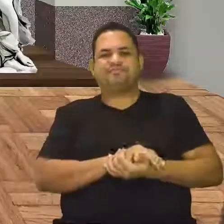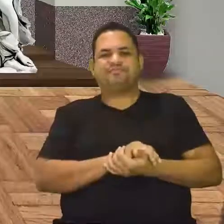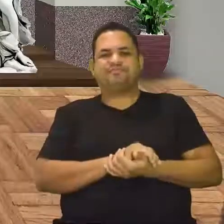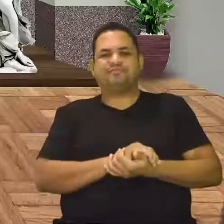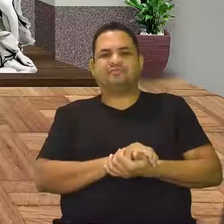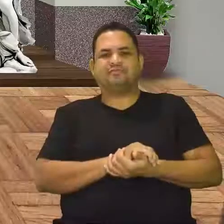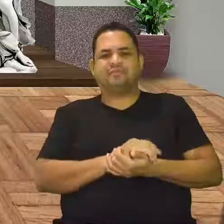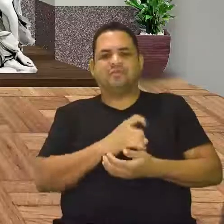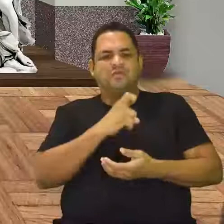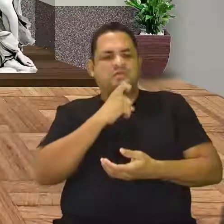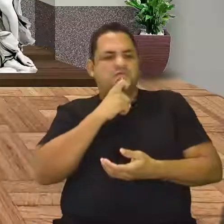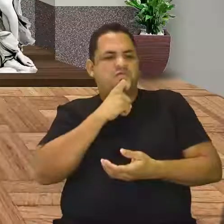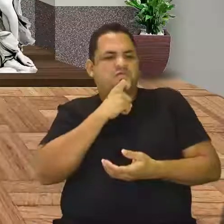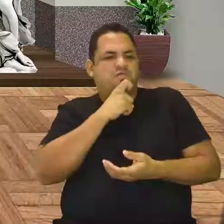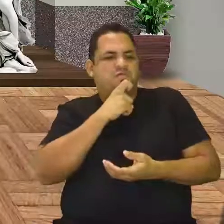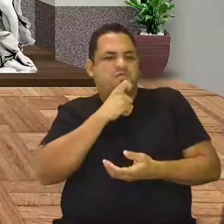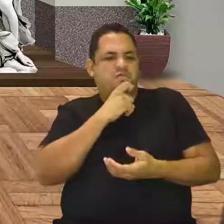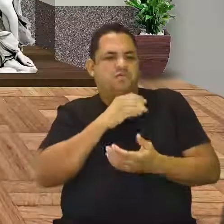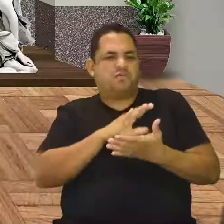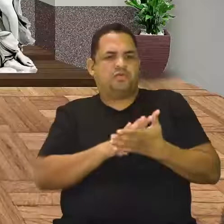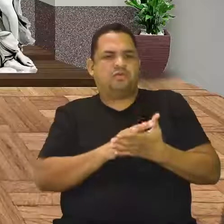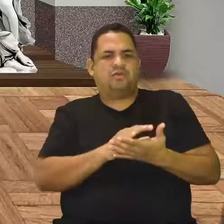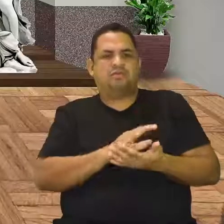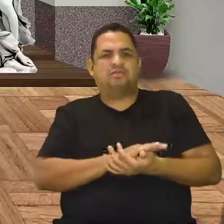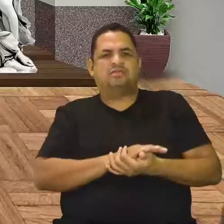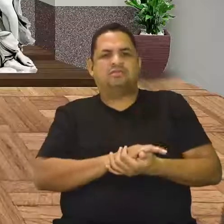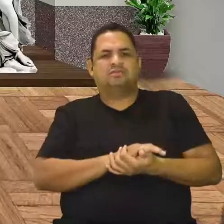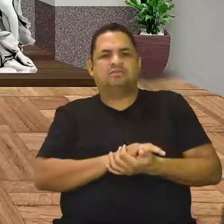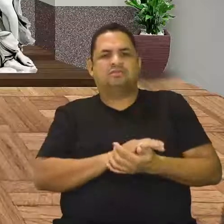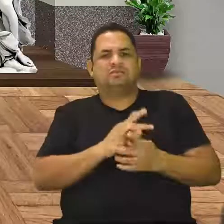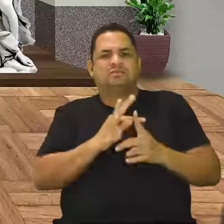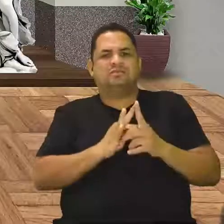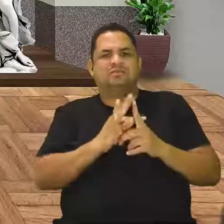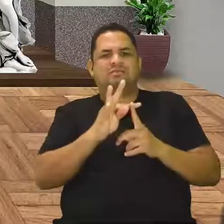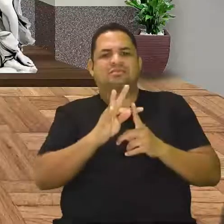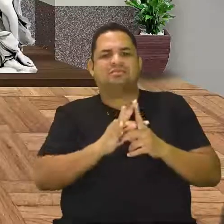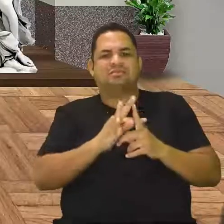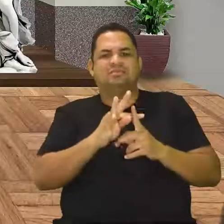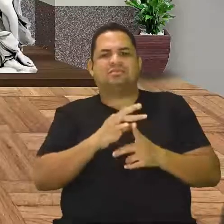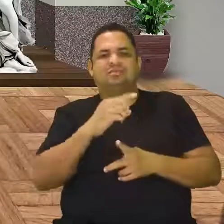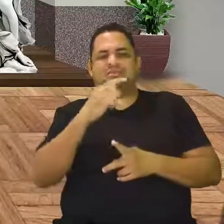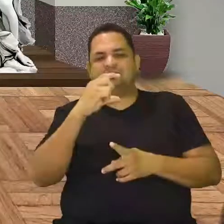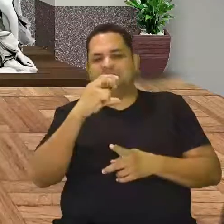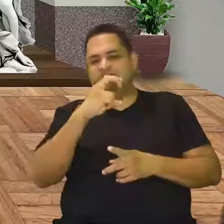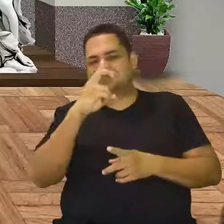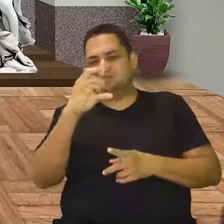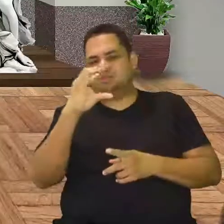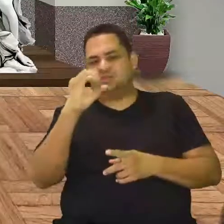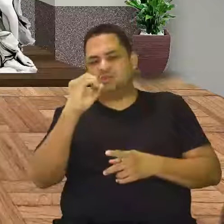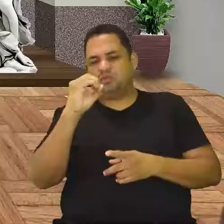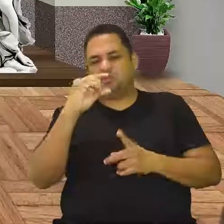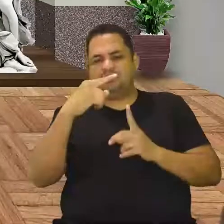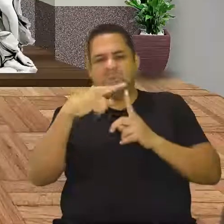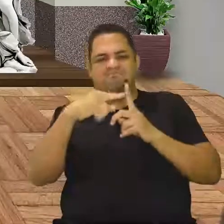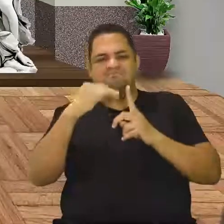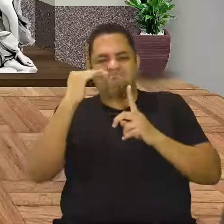o inverno chegou a a 50 graus negativos